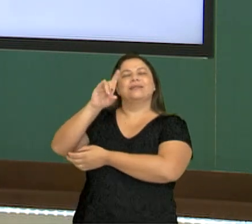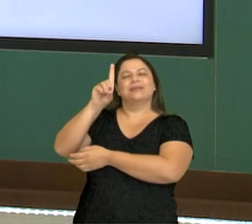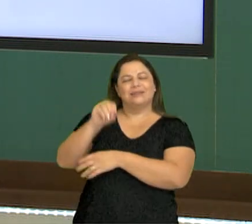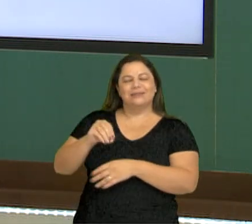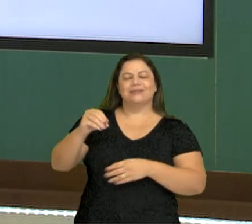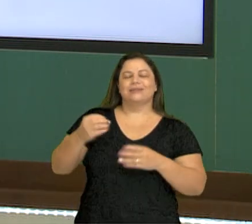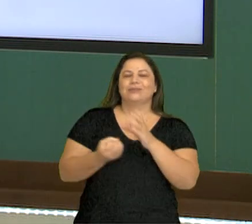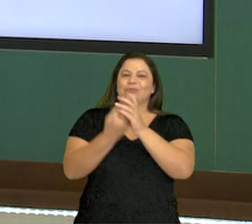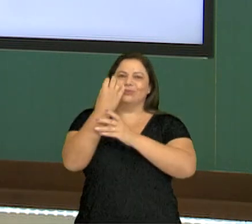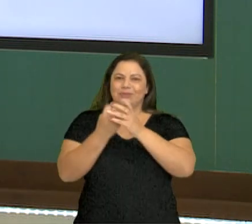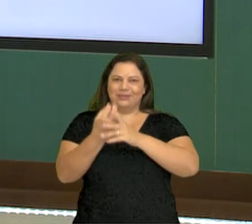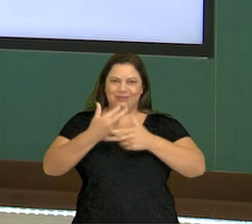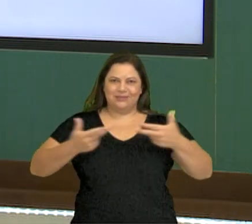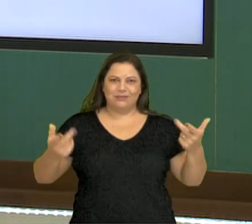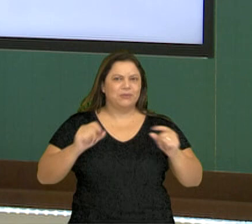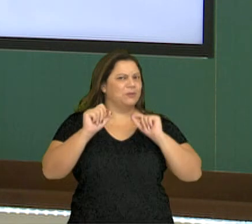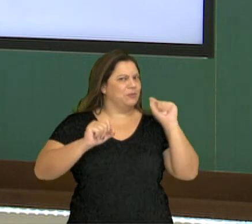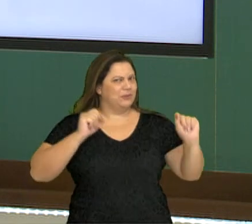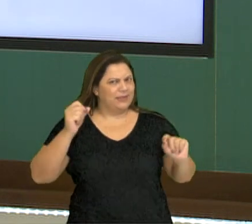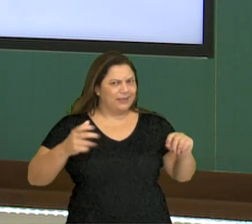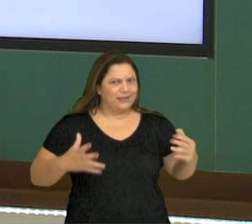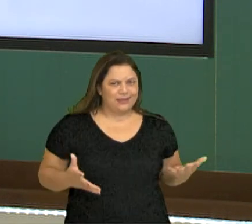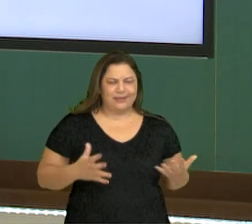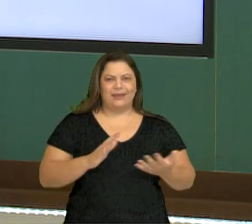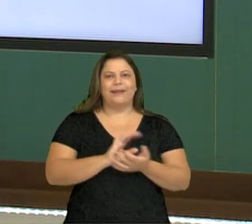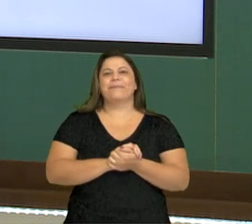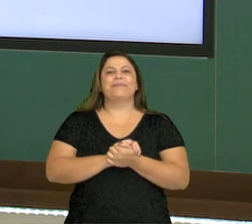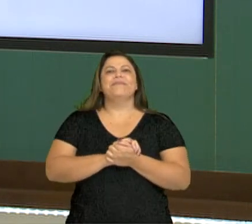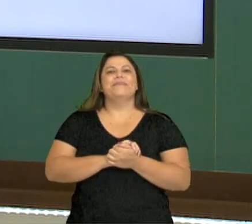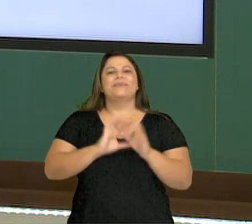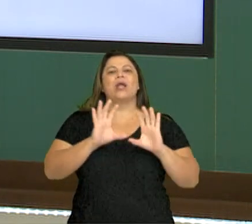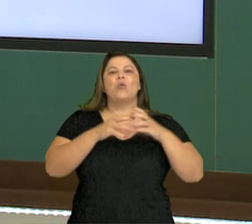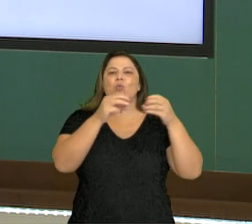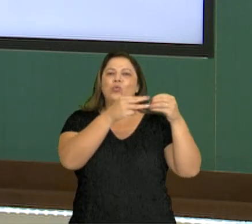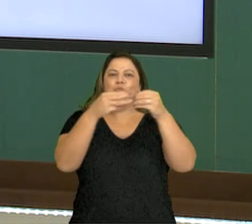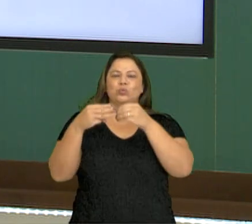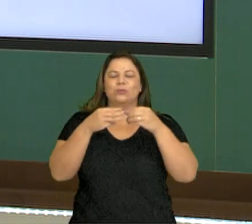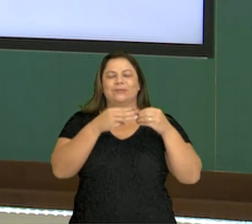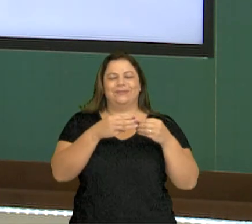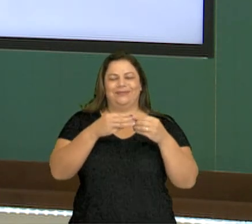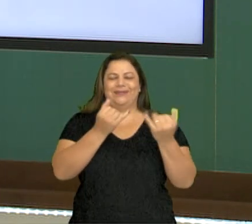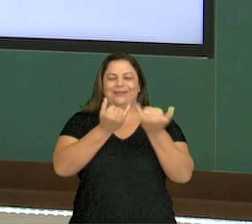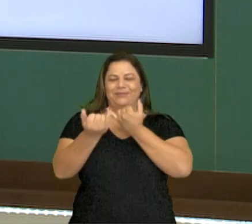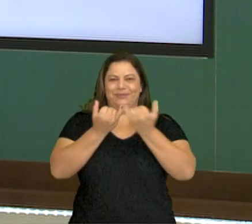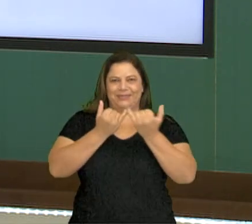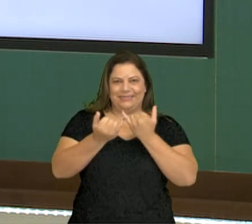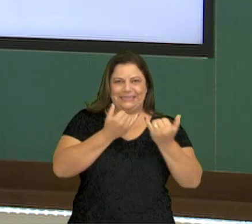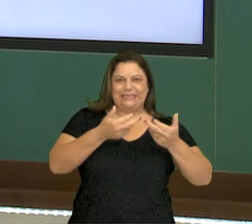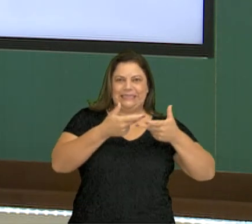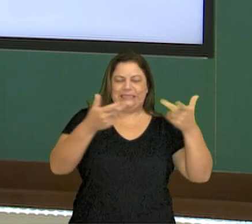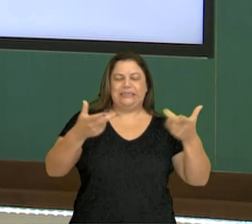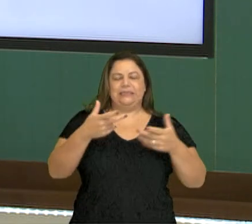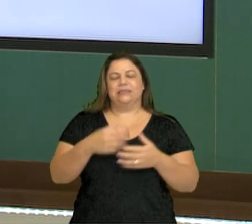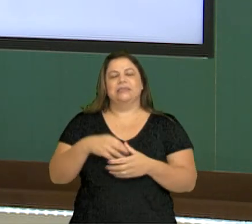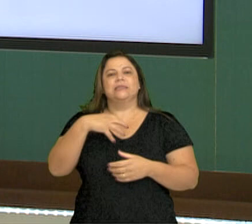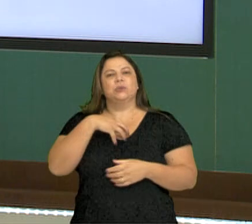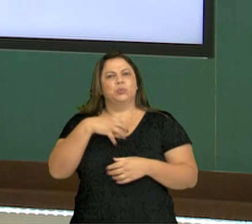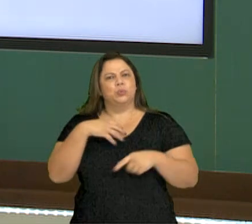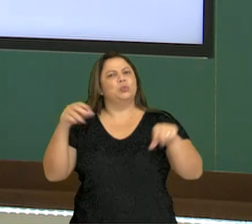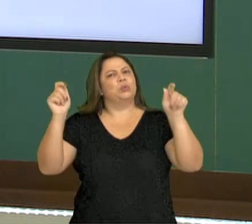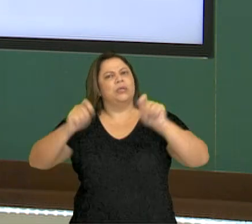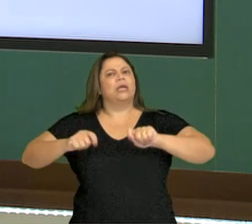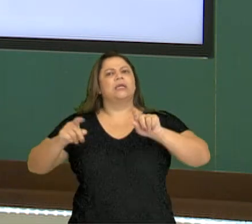é o tecido? Tecido é o conjunto de células semelhantes na sua forma e que tem